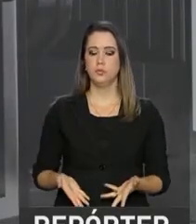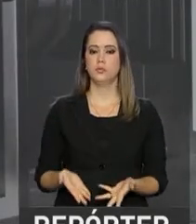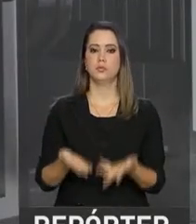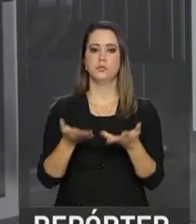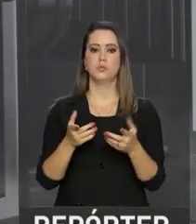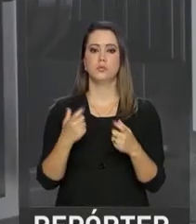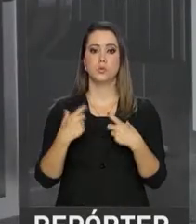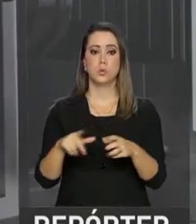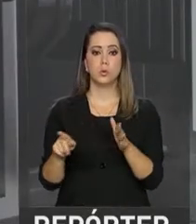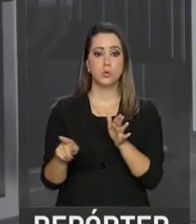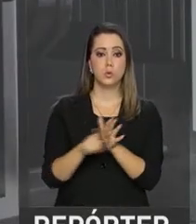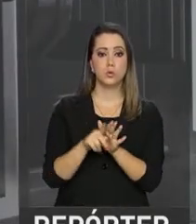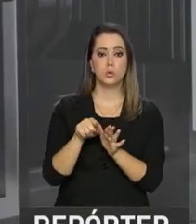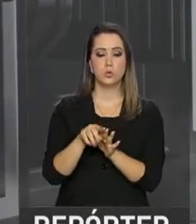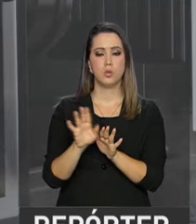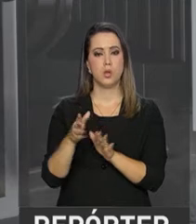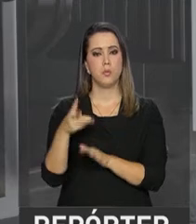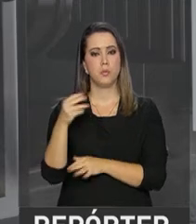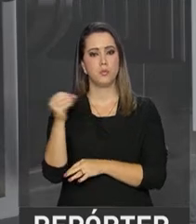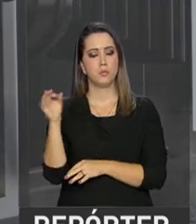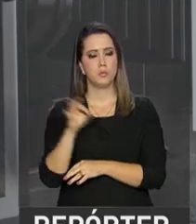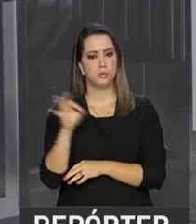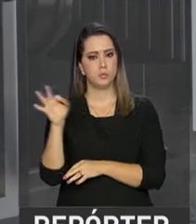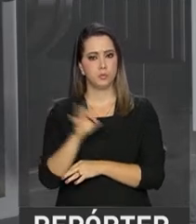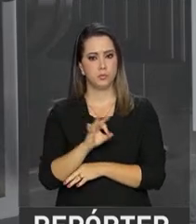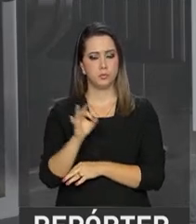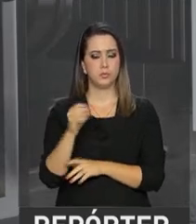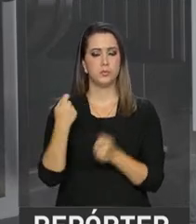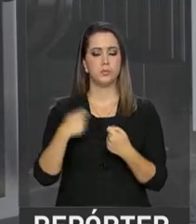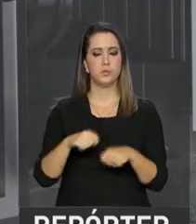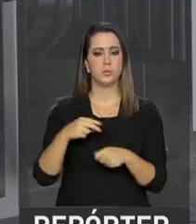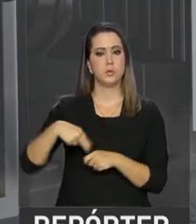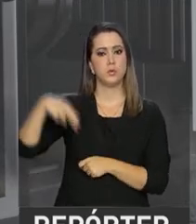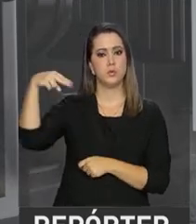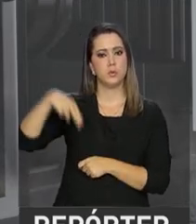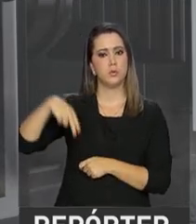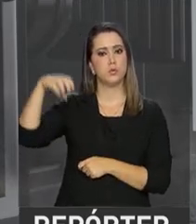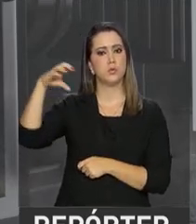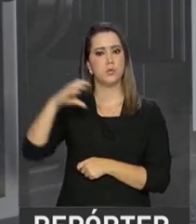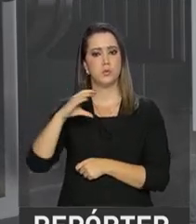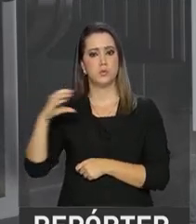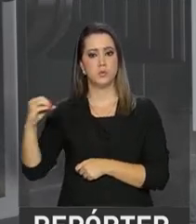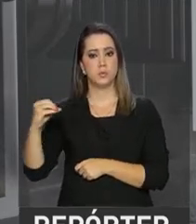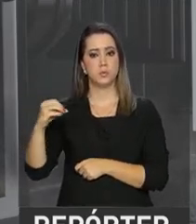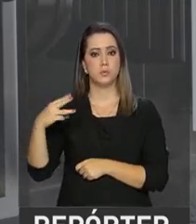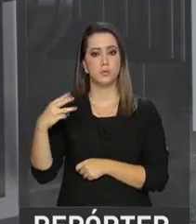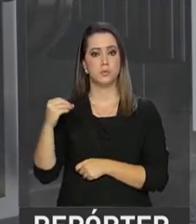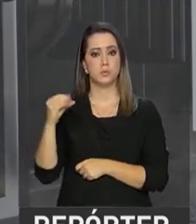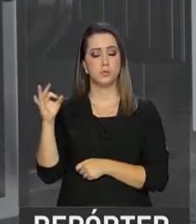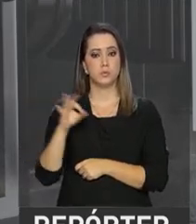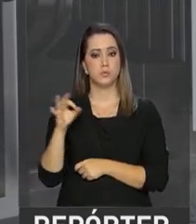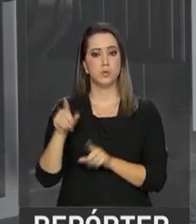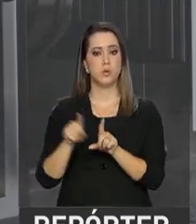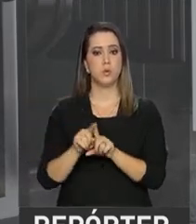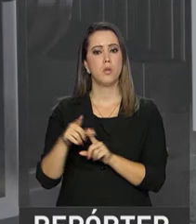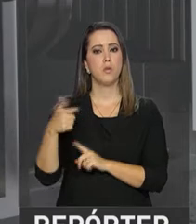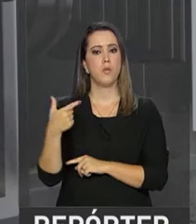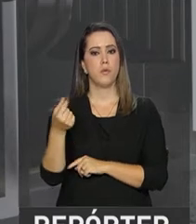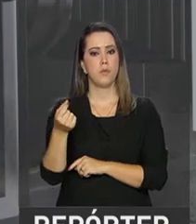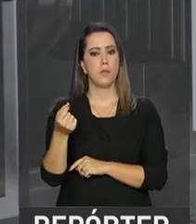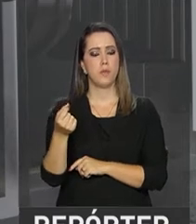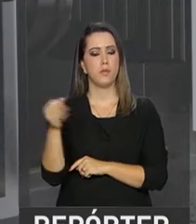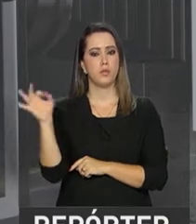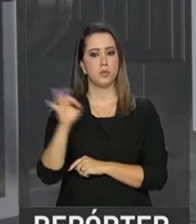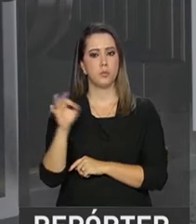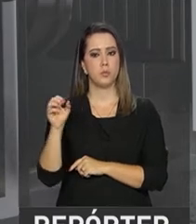regional ao menos 30% das produções devem ser do norte nordeste ou centro-oeste e 20% para a região